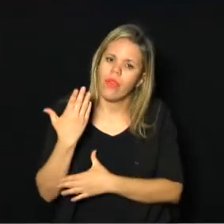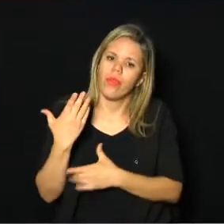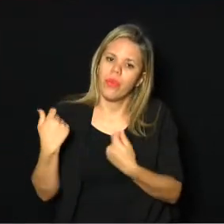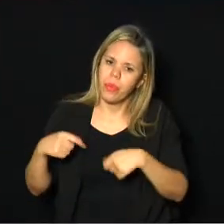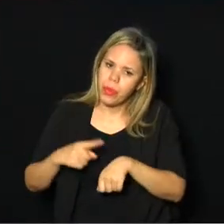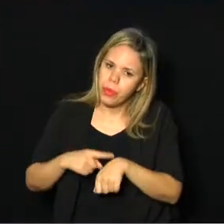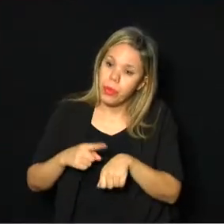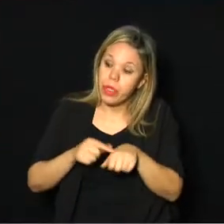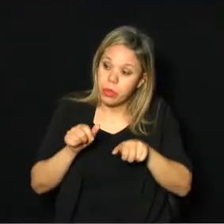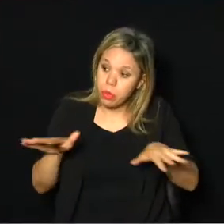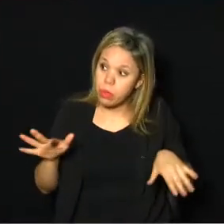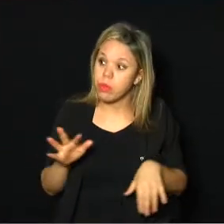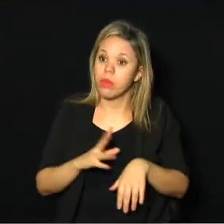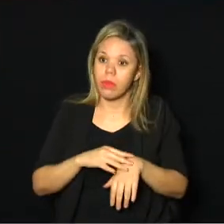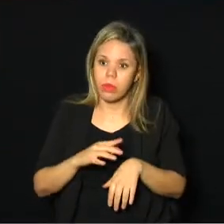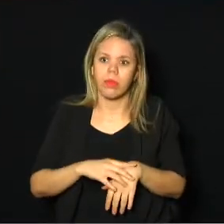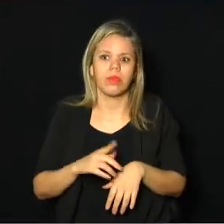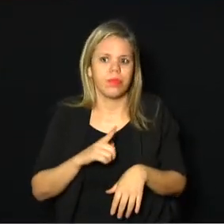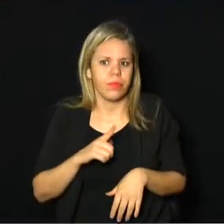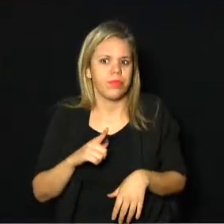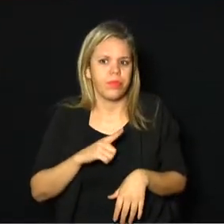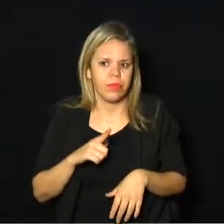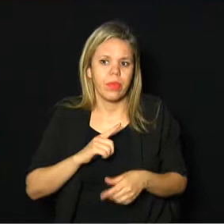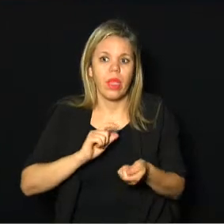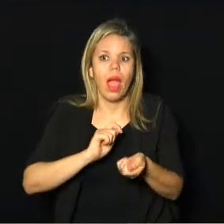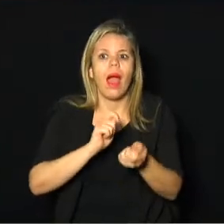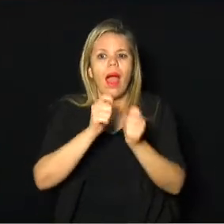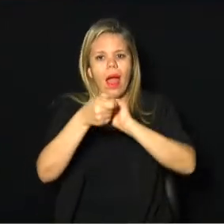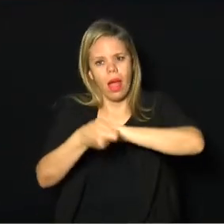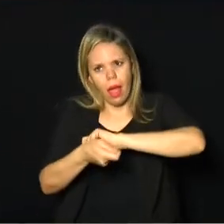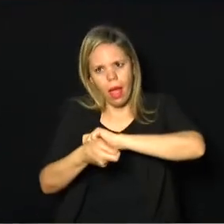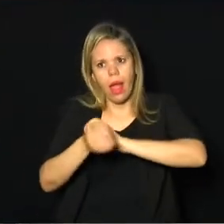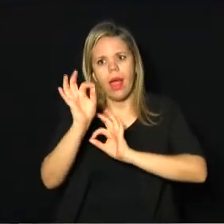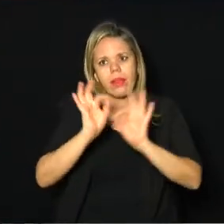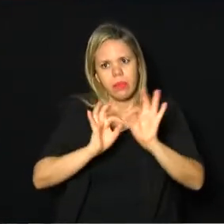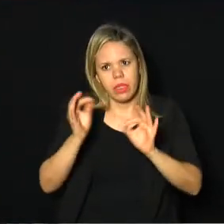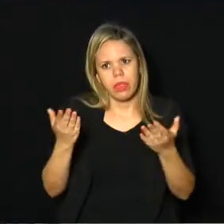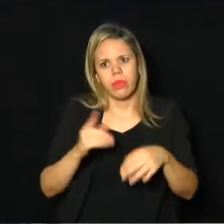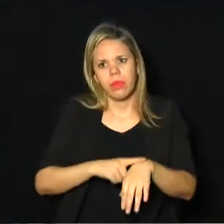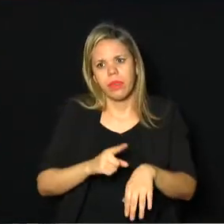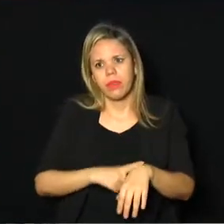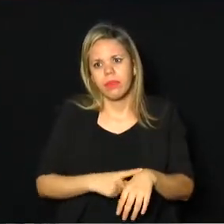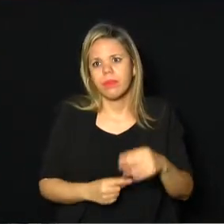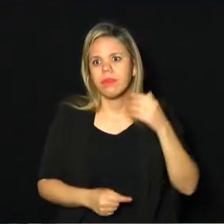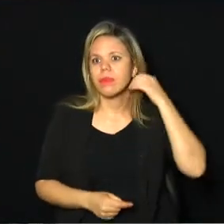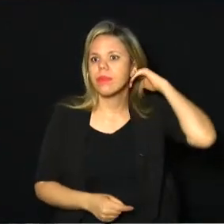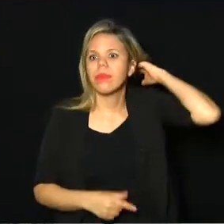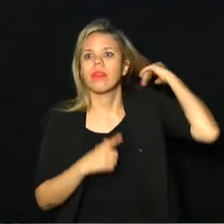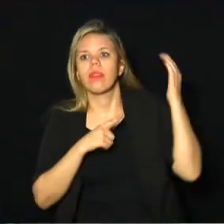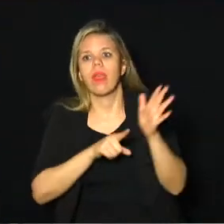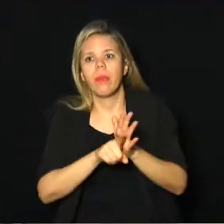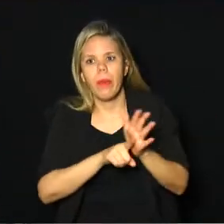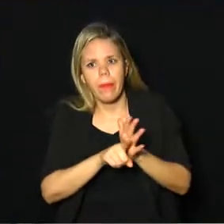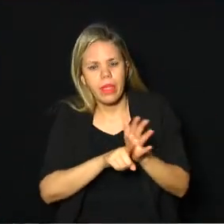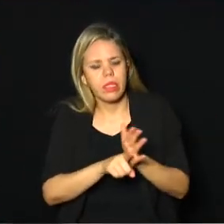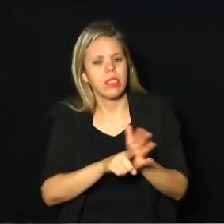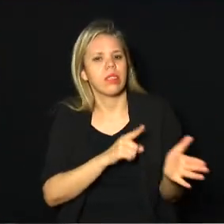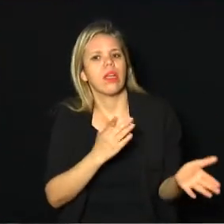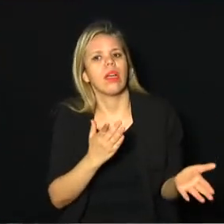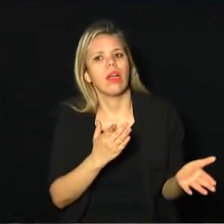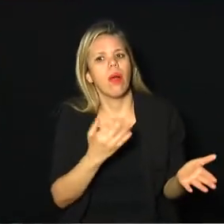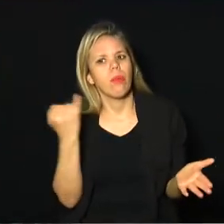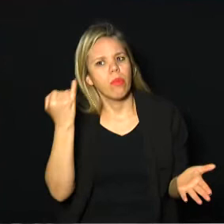de pandemia, elas também sejam adaptadas para esse momento. Tem uma pesquisa que eu acho